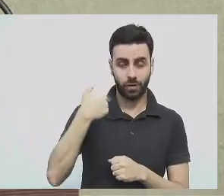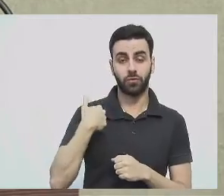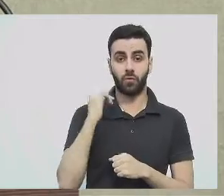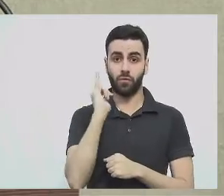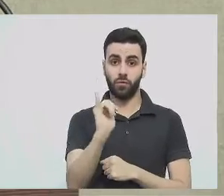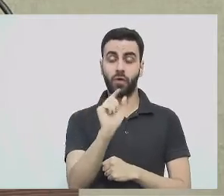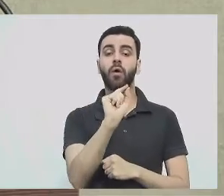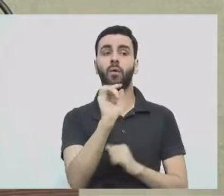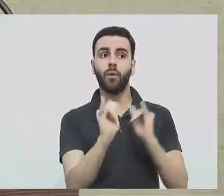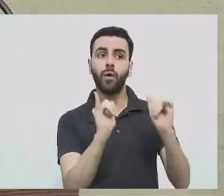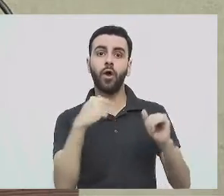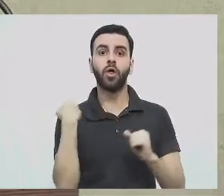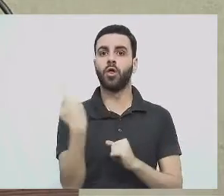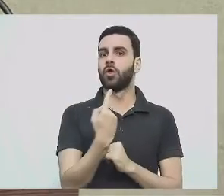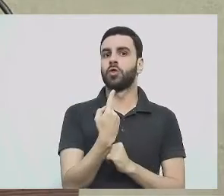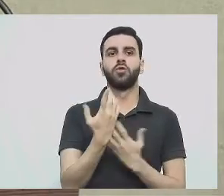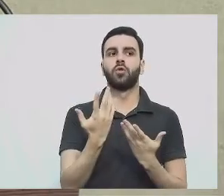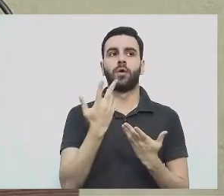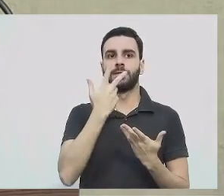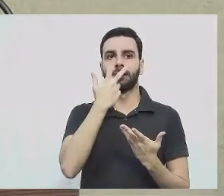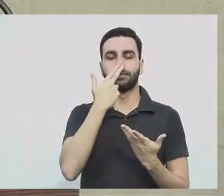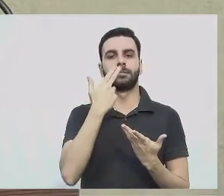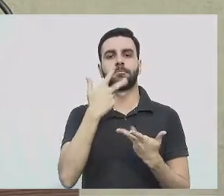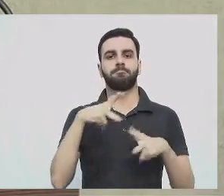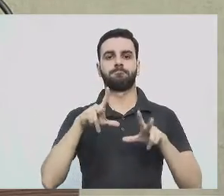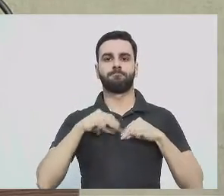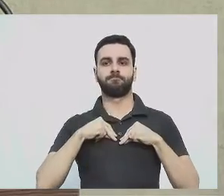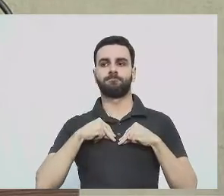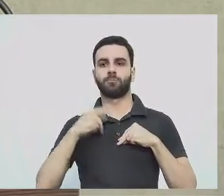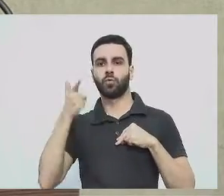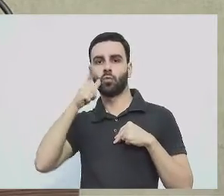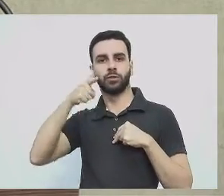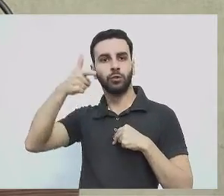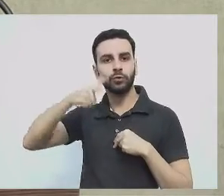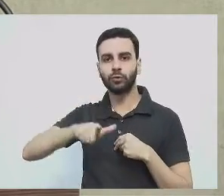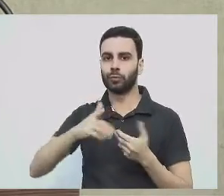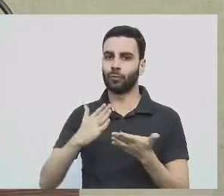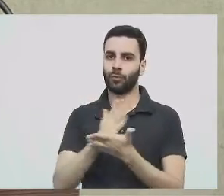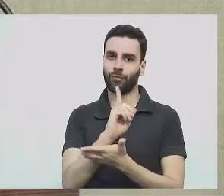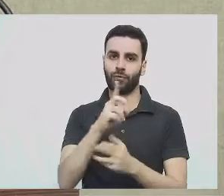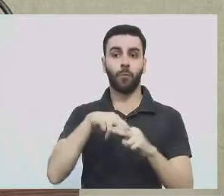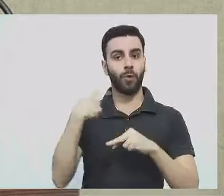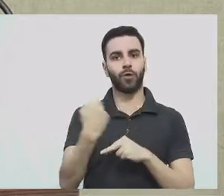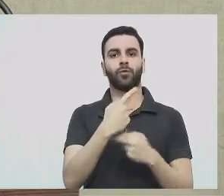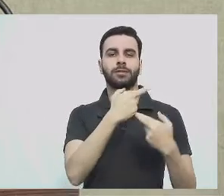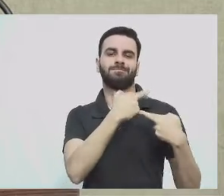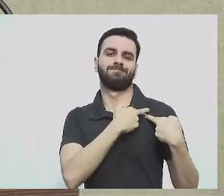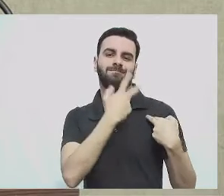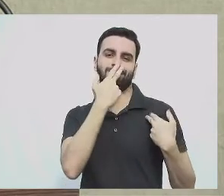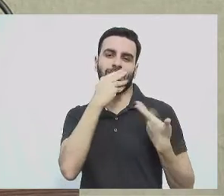assim, nós não fomos merecedores de ser reeleitos, porque nós não cumprimos com o nosso papel.